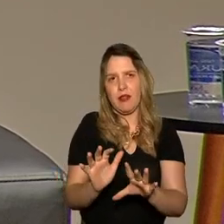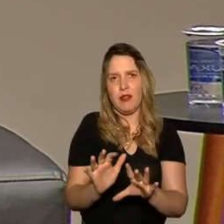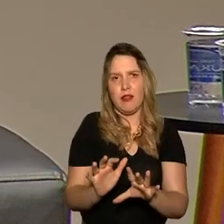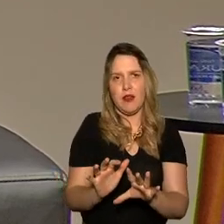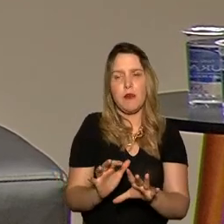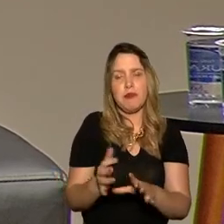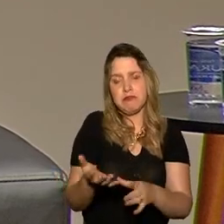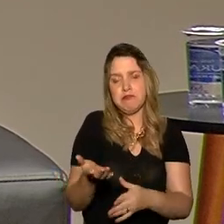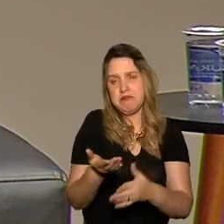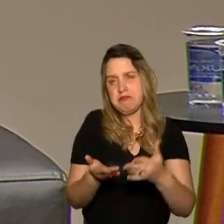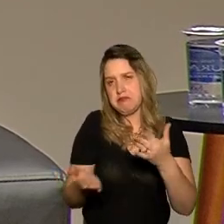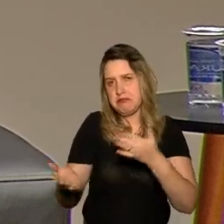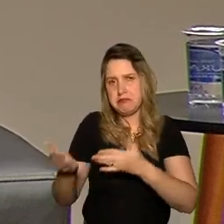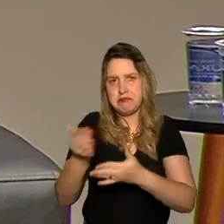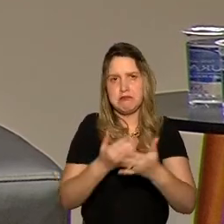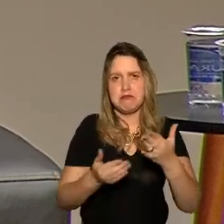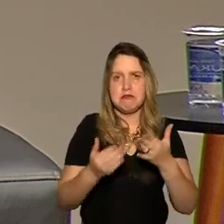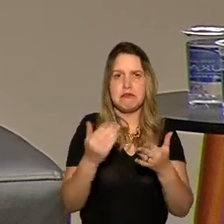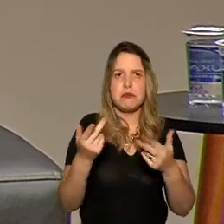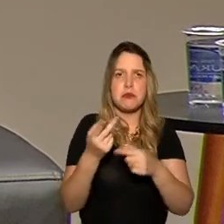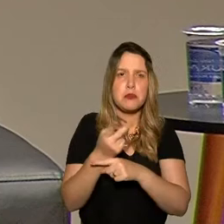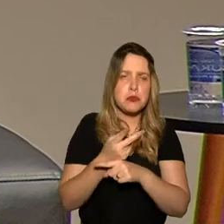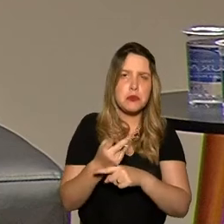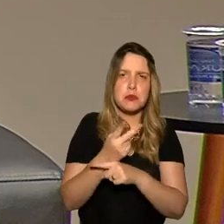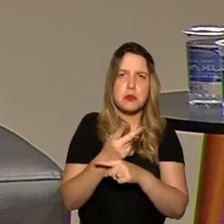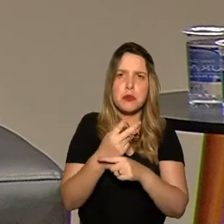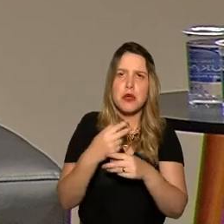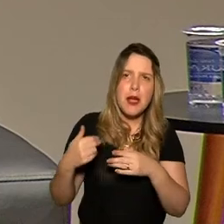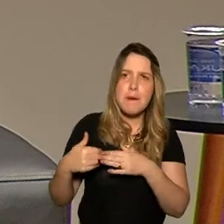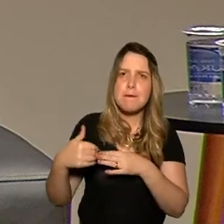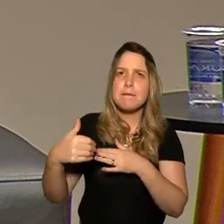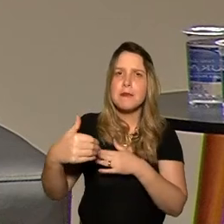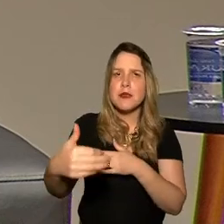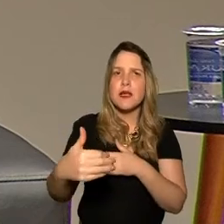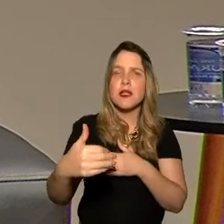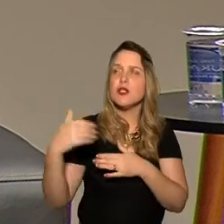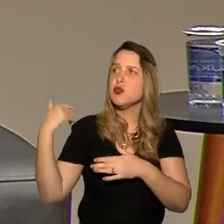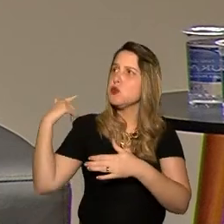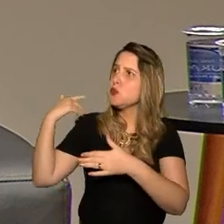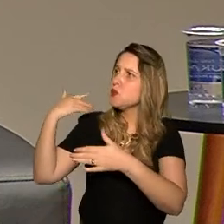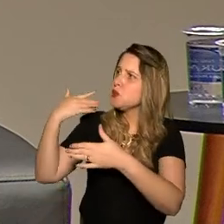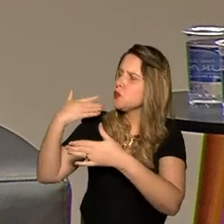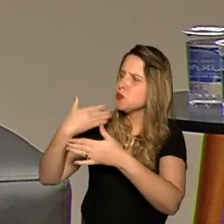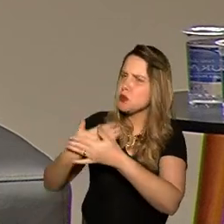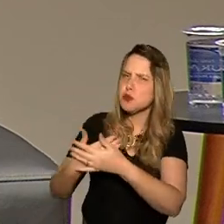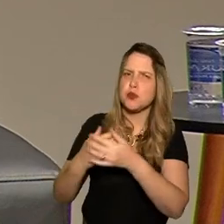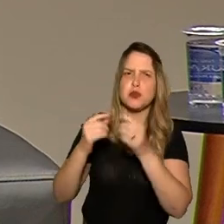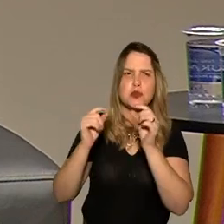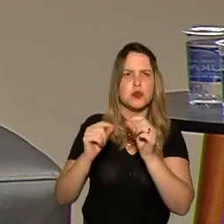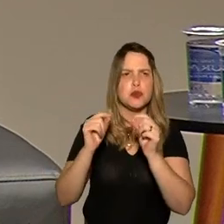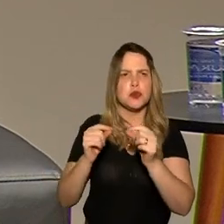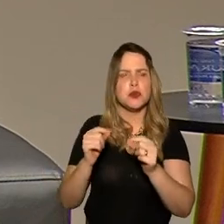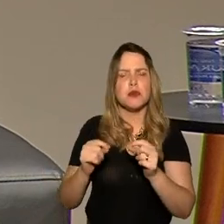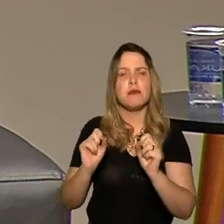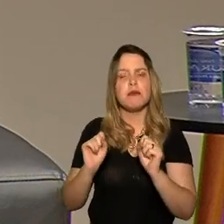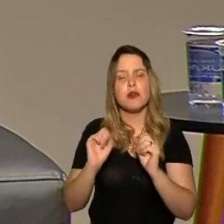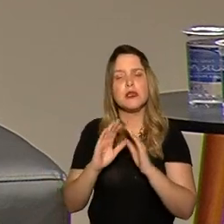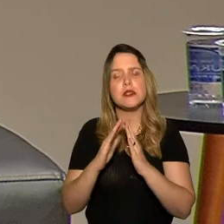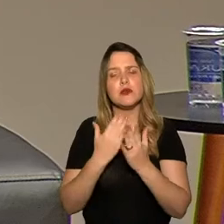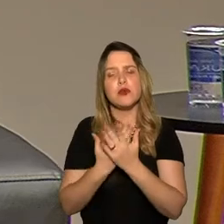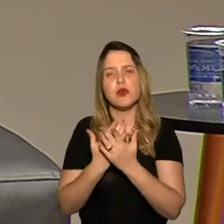interagir com essa produção cultural a partir da sua das suas materialidades né enquanto na escola